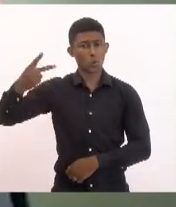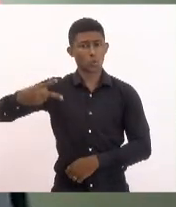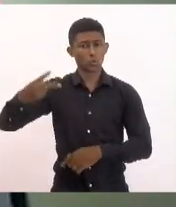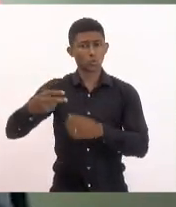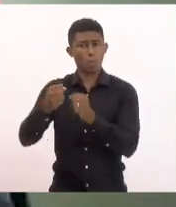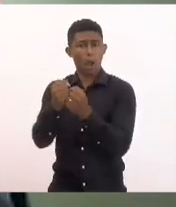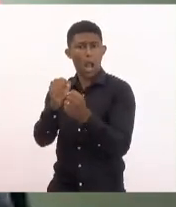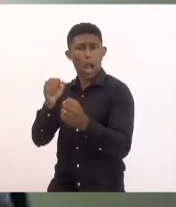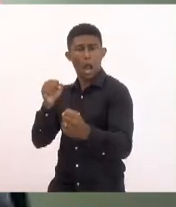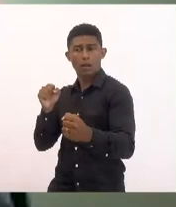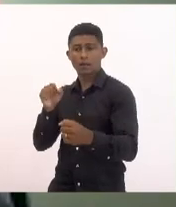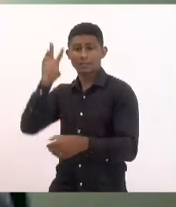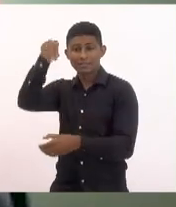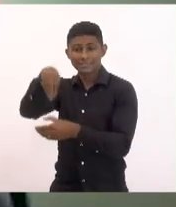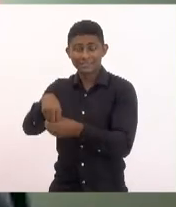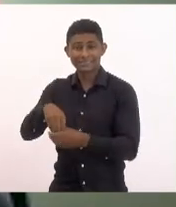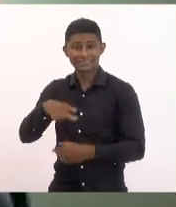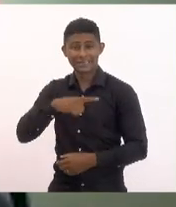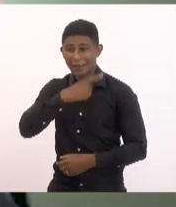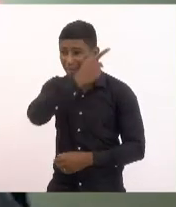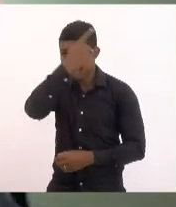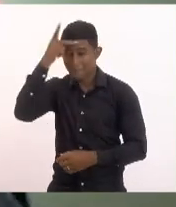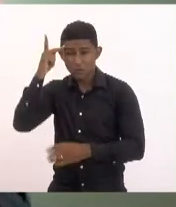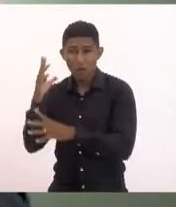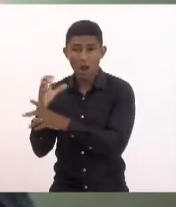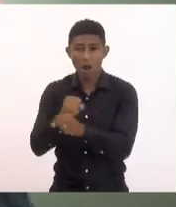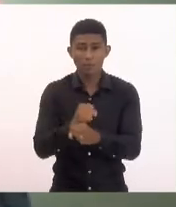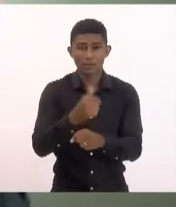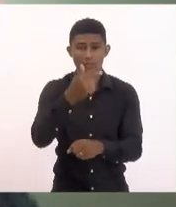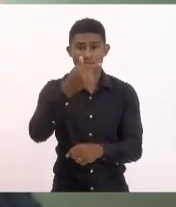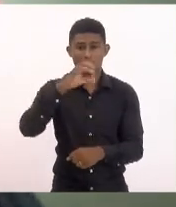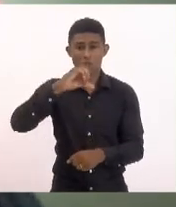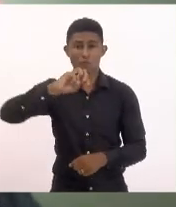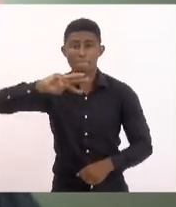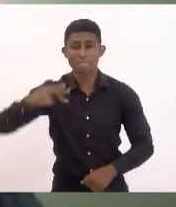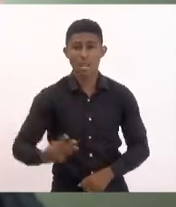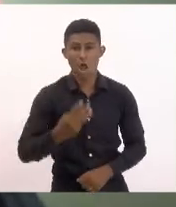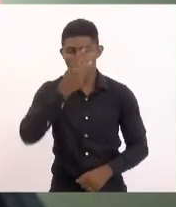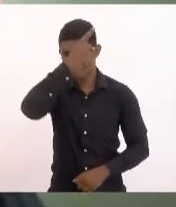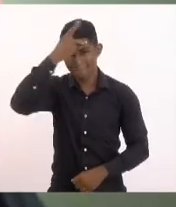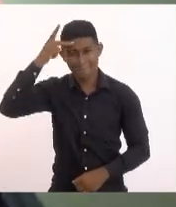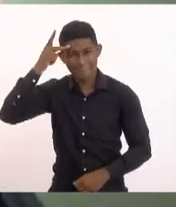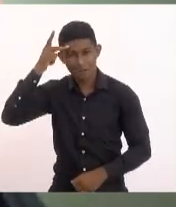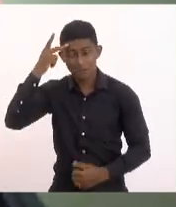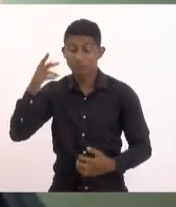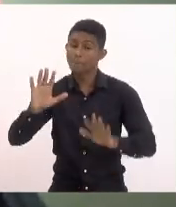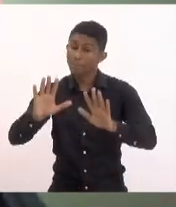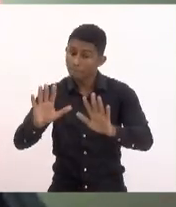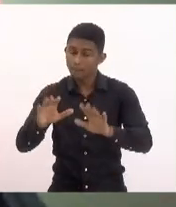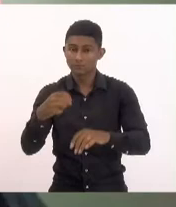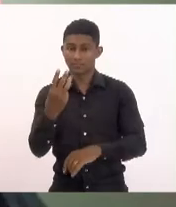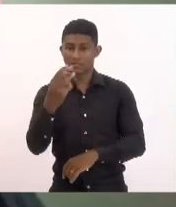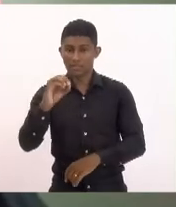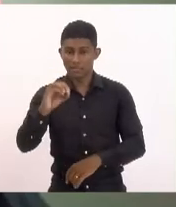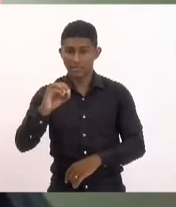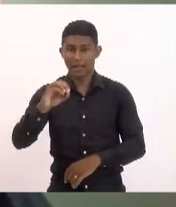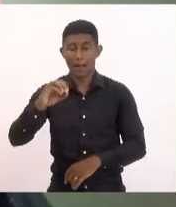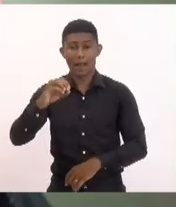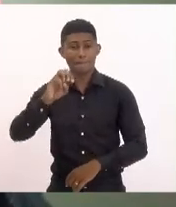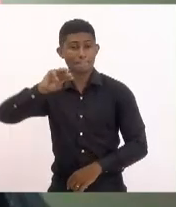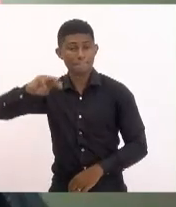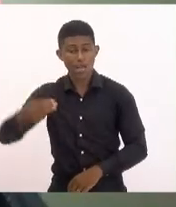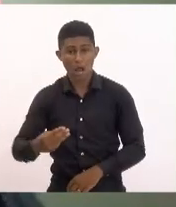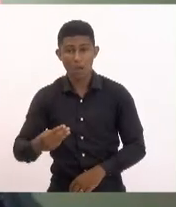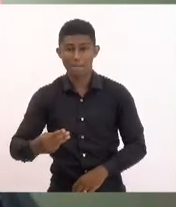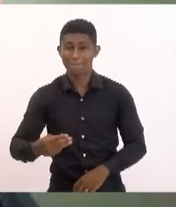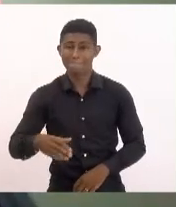com 79 milhões de habitantes, sendo que 31 milhões de habitantes do Congo vivem abaixo